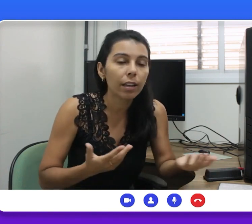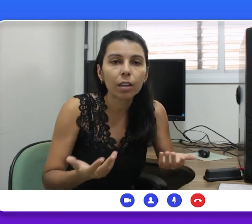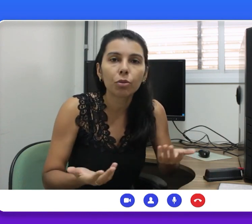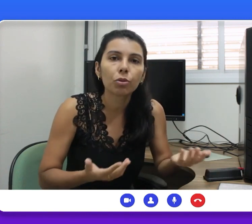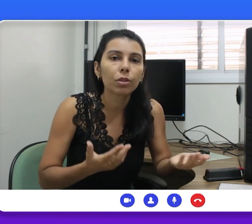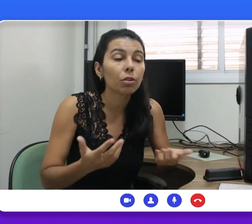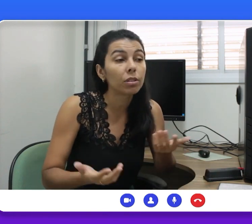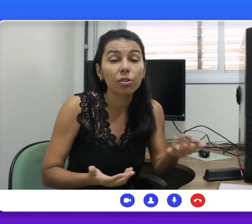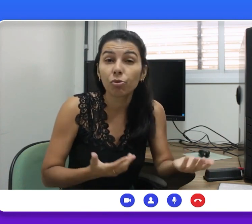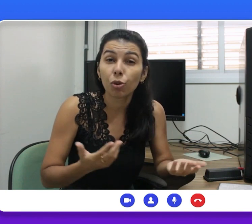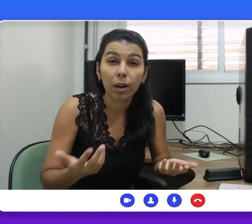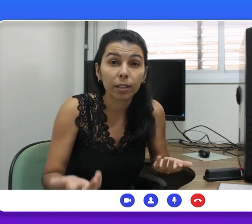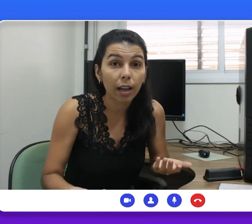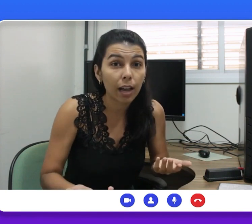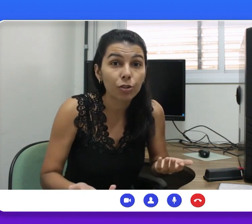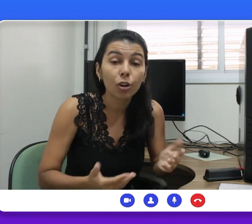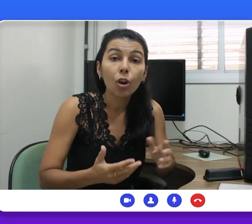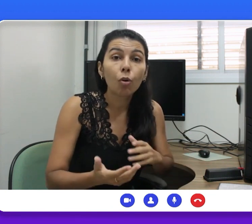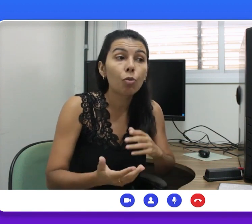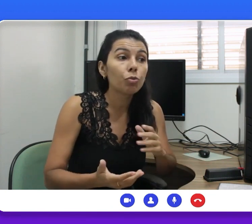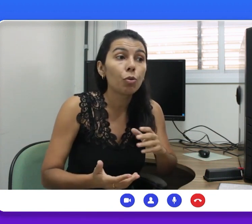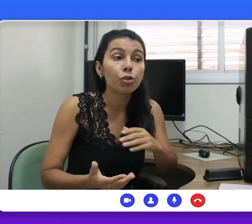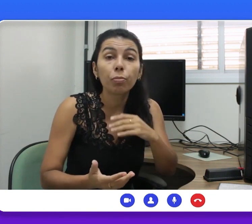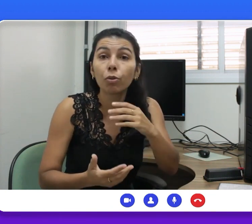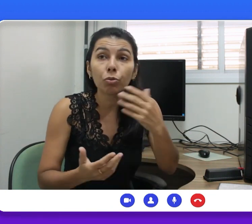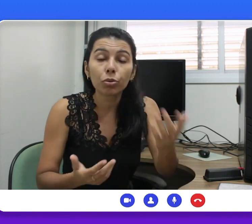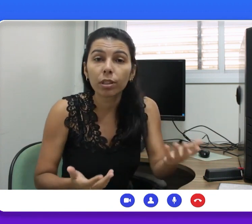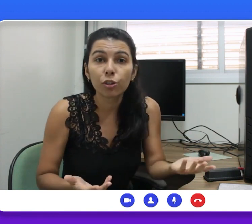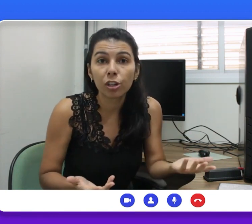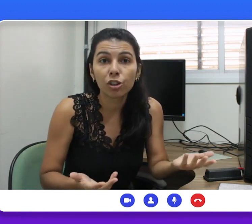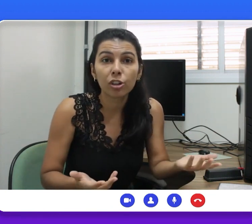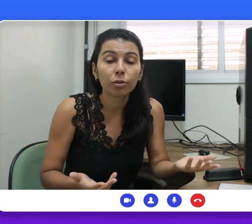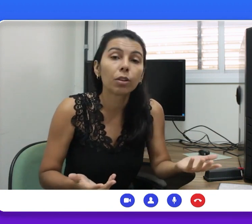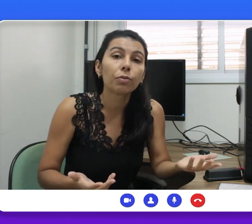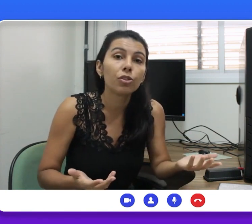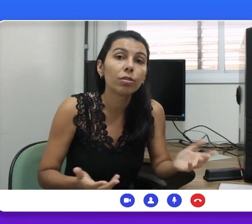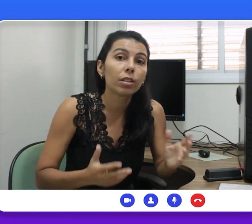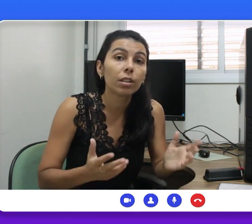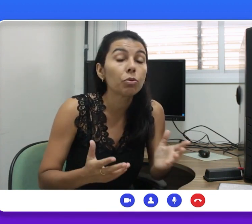de conteúdos relevantes. As pessoas têm que saber apenas como usar essas